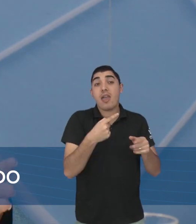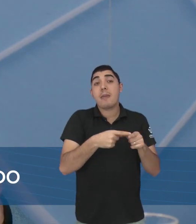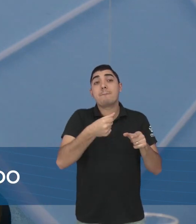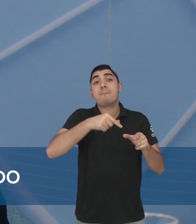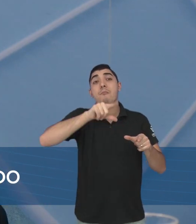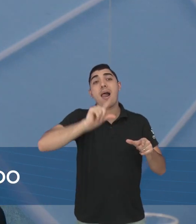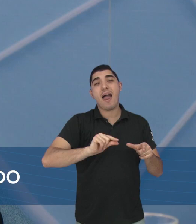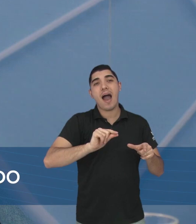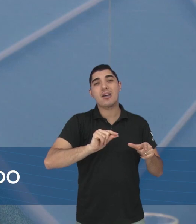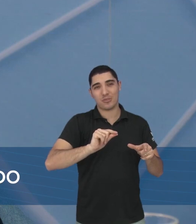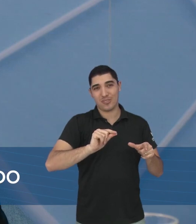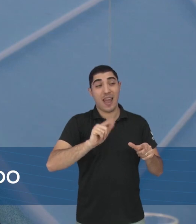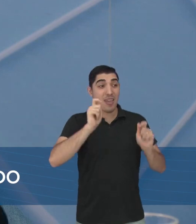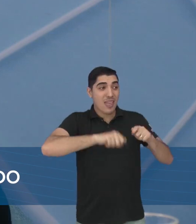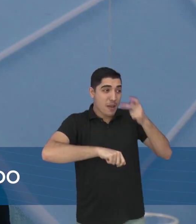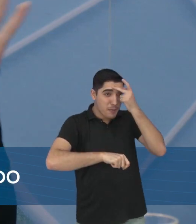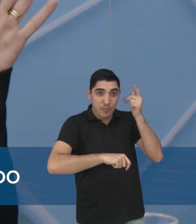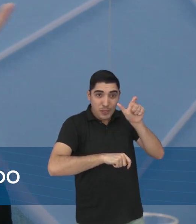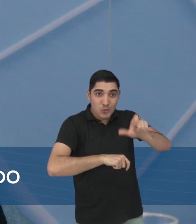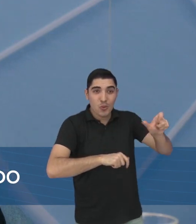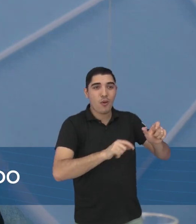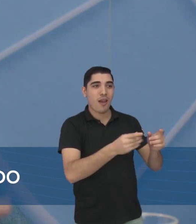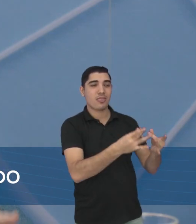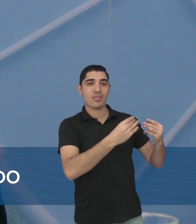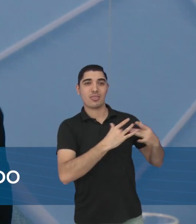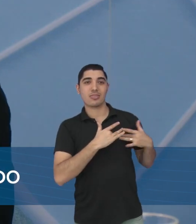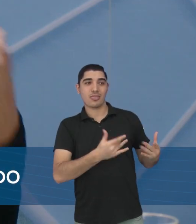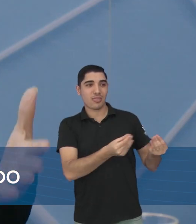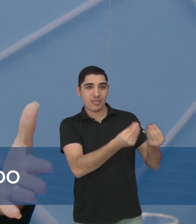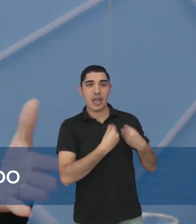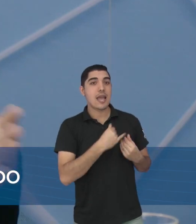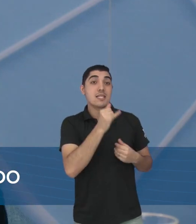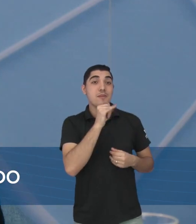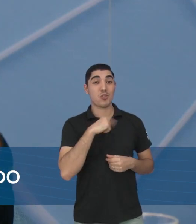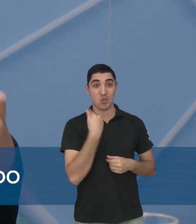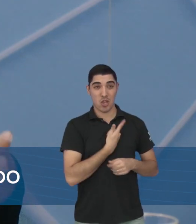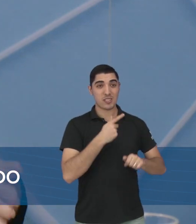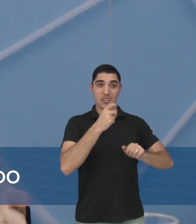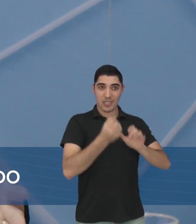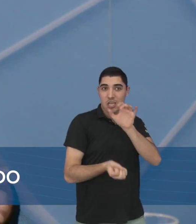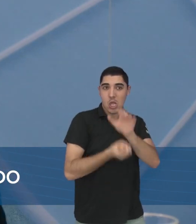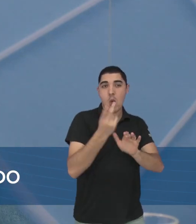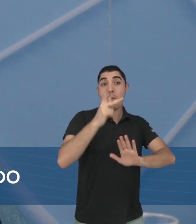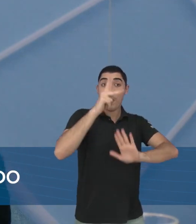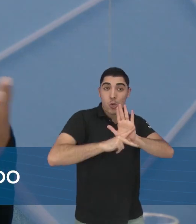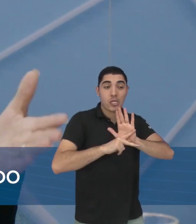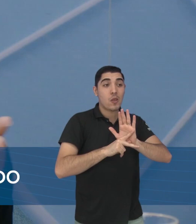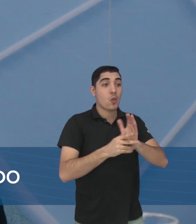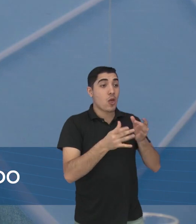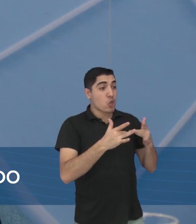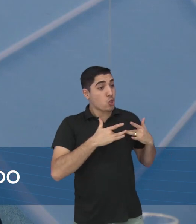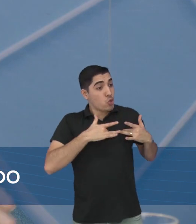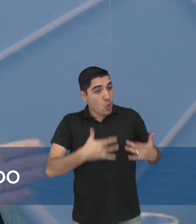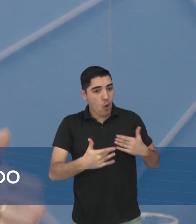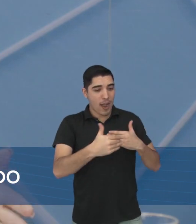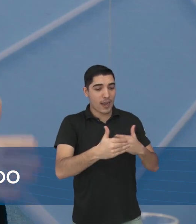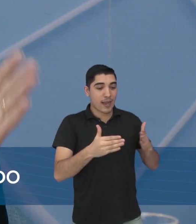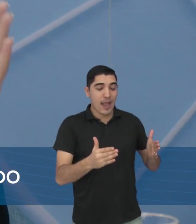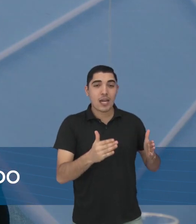né, para as pessoas. Então, assim, nesse momento estamos fazendo a campanha do chocolate, né, da caixa de bombom. Porque a ideia